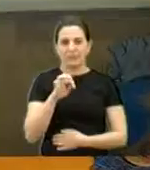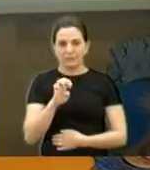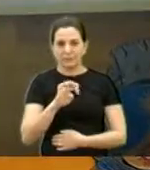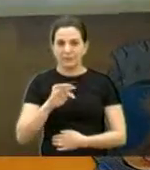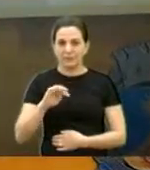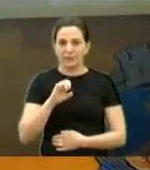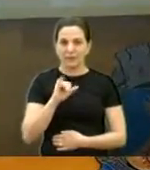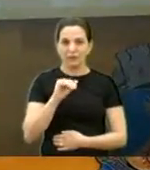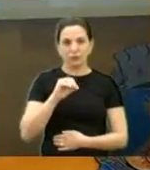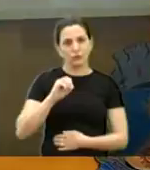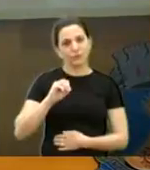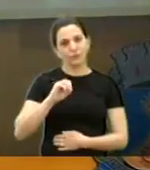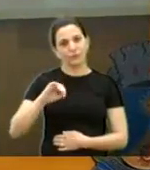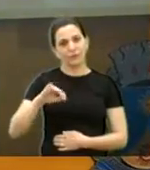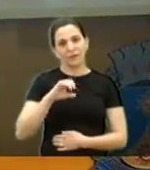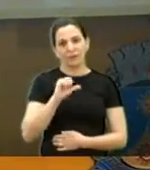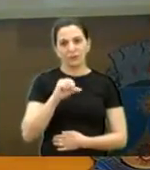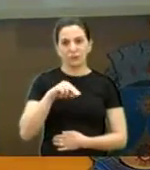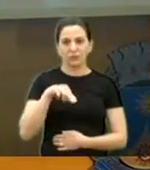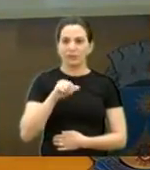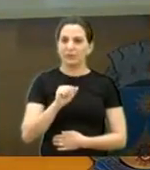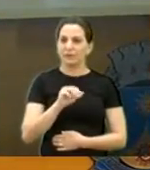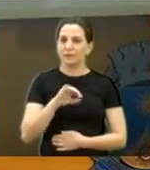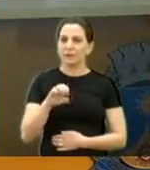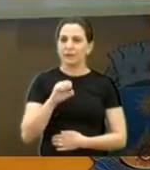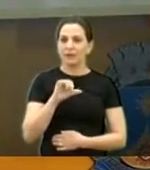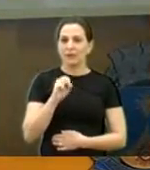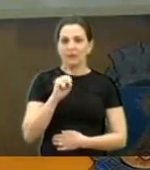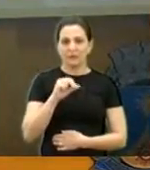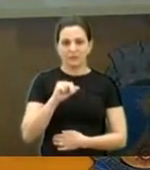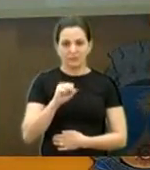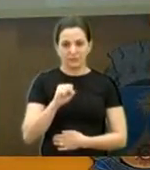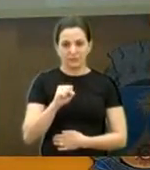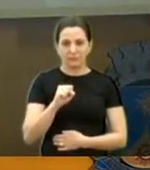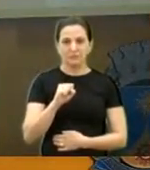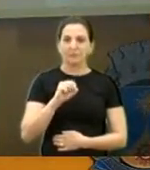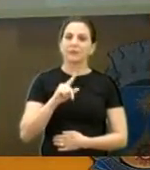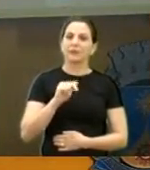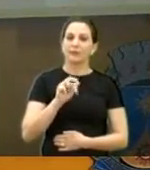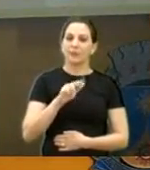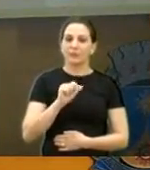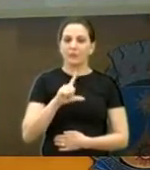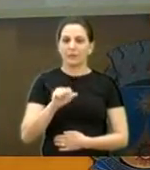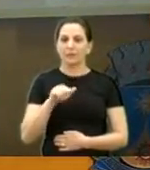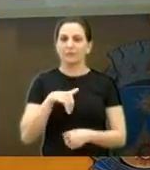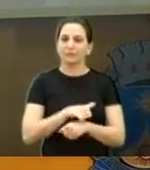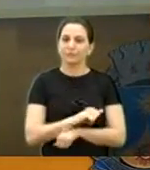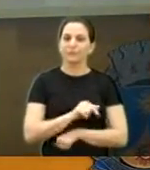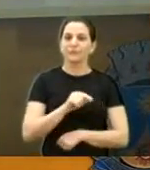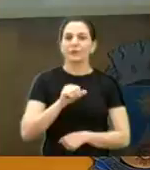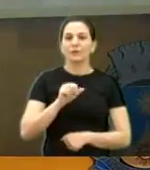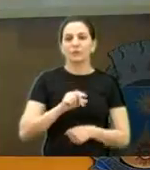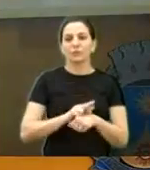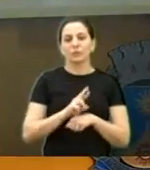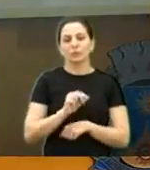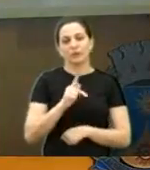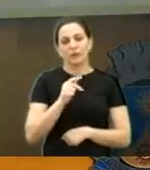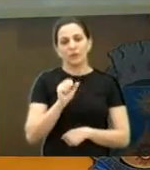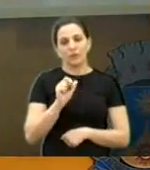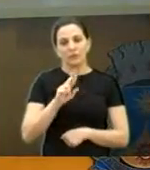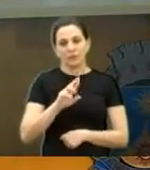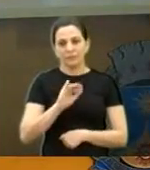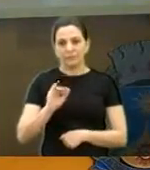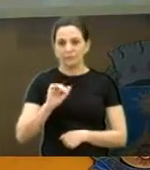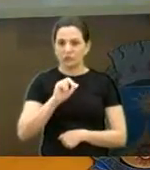lops prédio martins presente e jec por exemplo ela palombo ausente do torel de presente à mãe